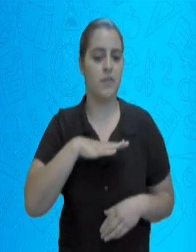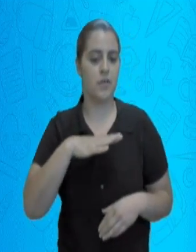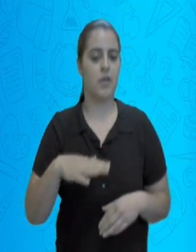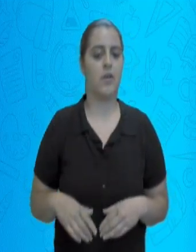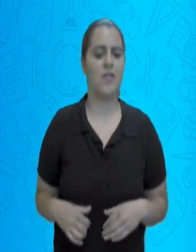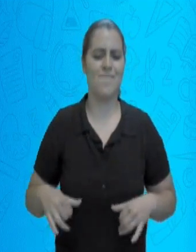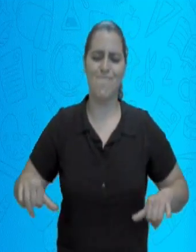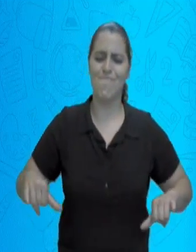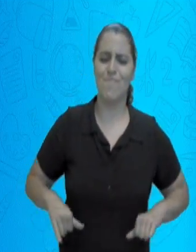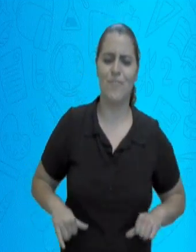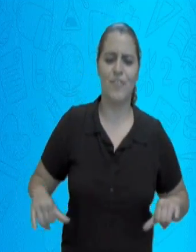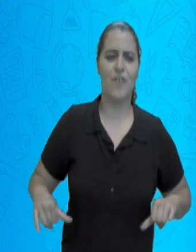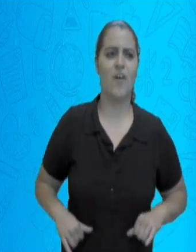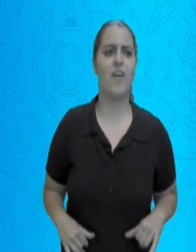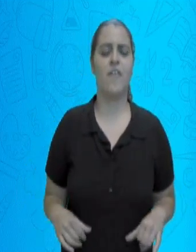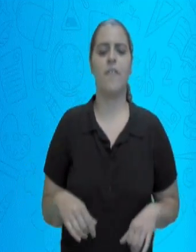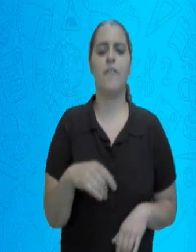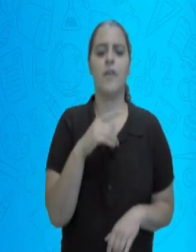sofrem